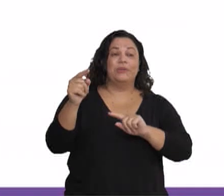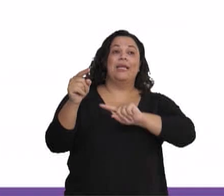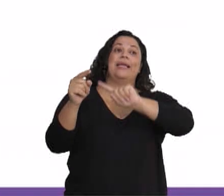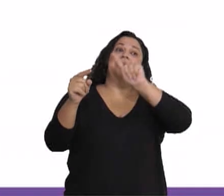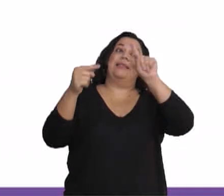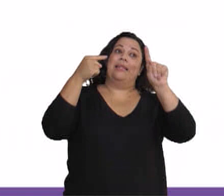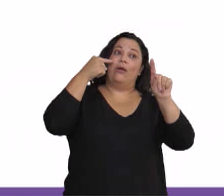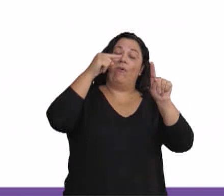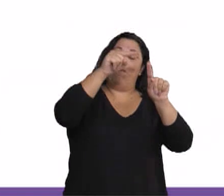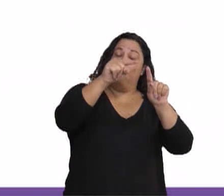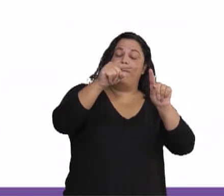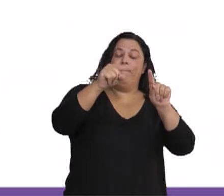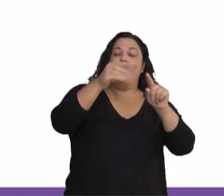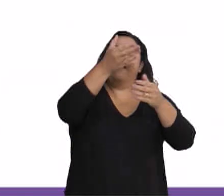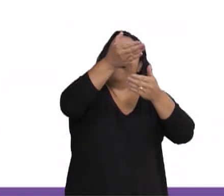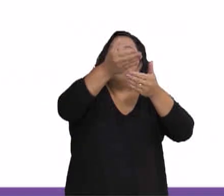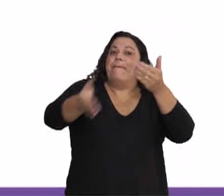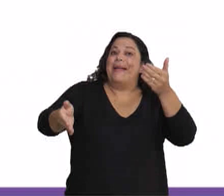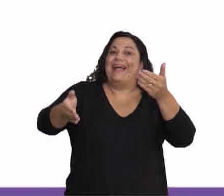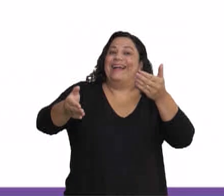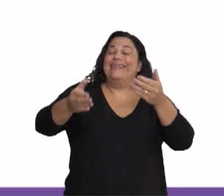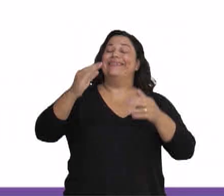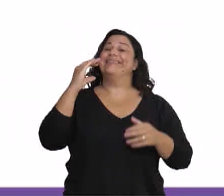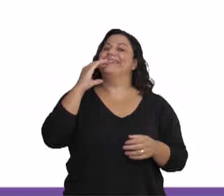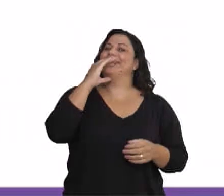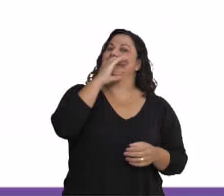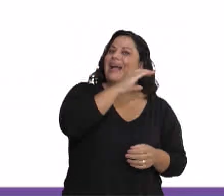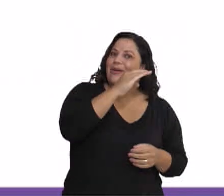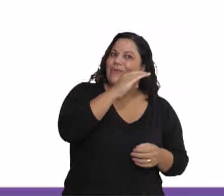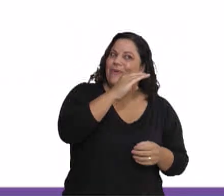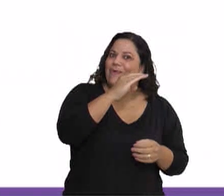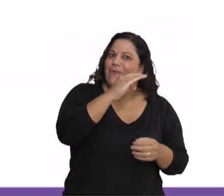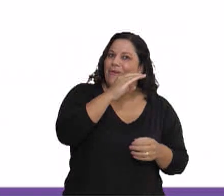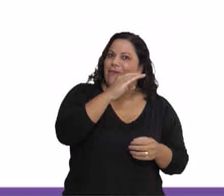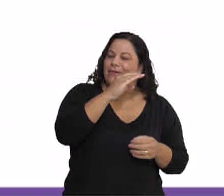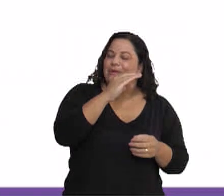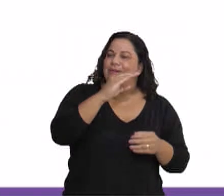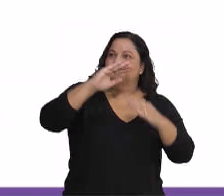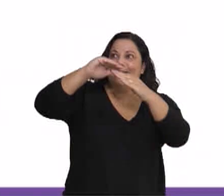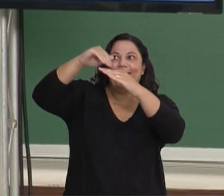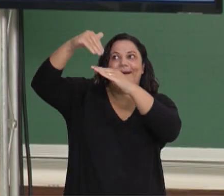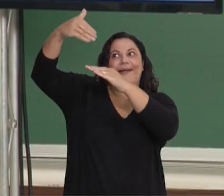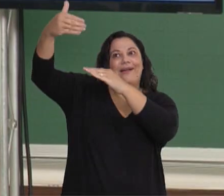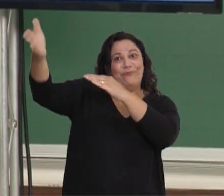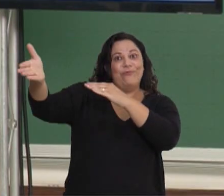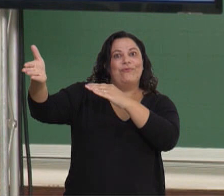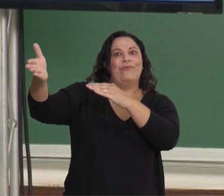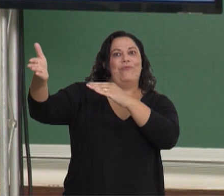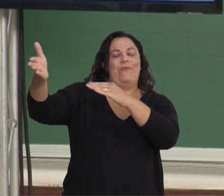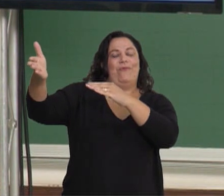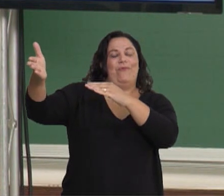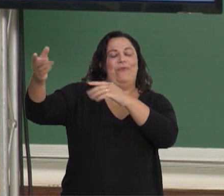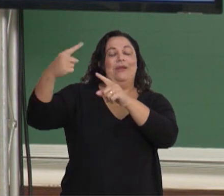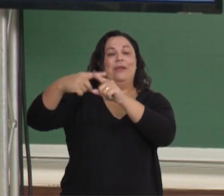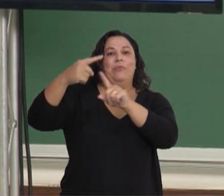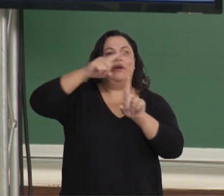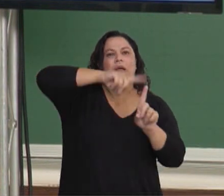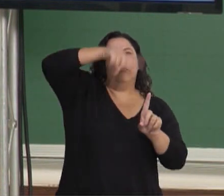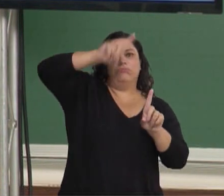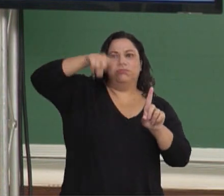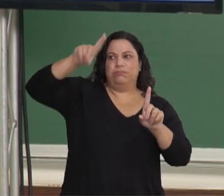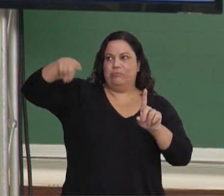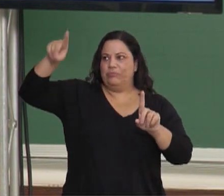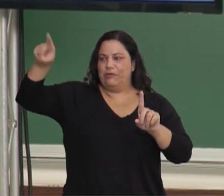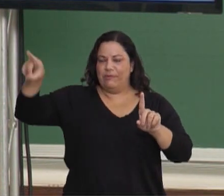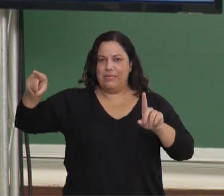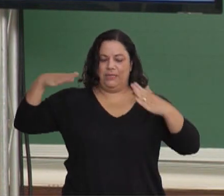para o meio externo do que quando está no lado de fora da casa. O que acontece? A variação térmica entre o corpo